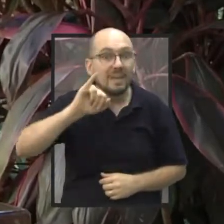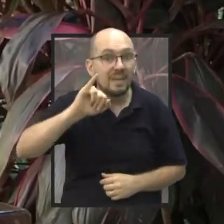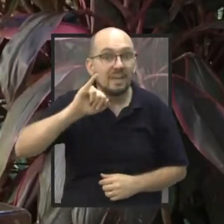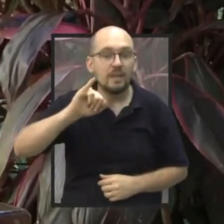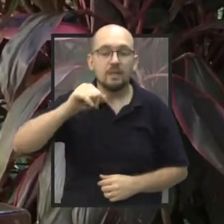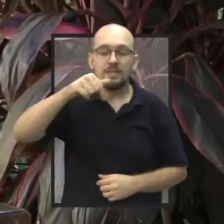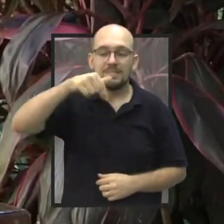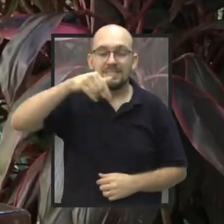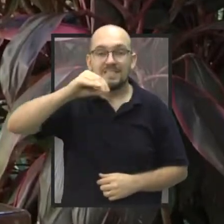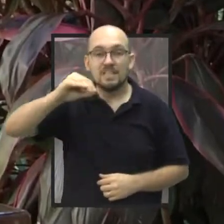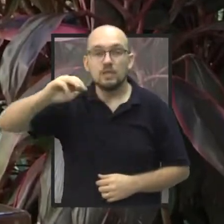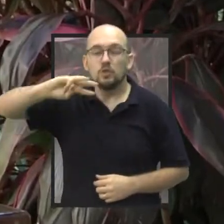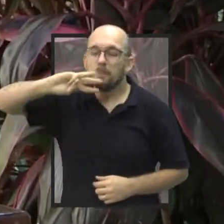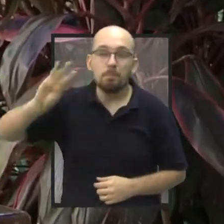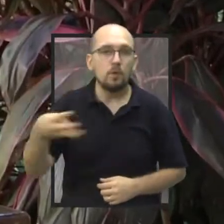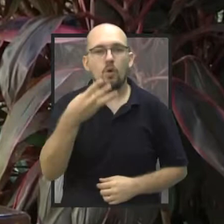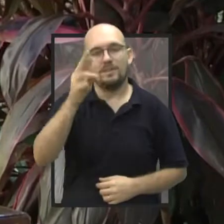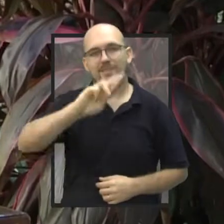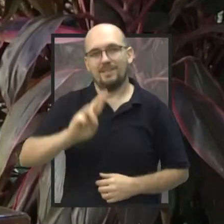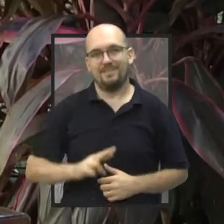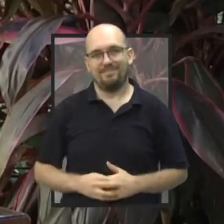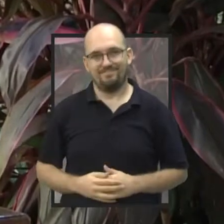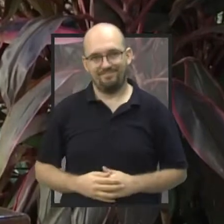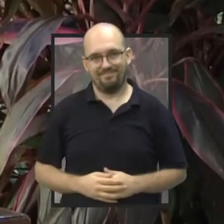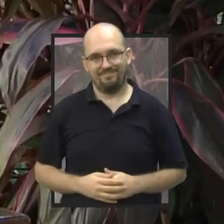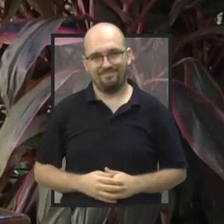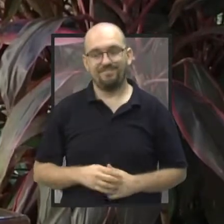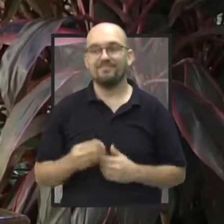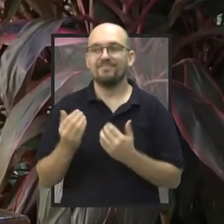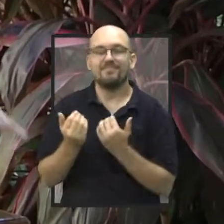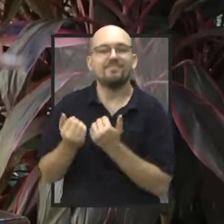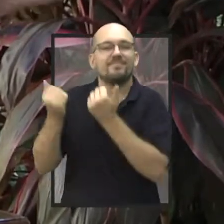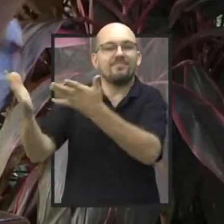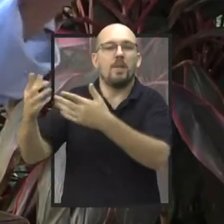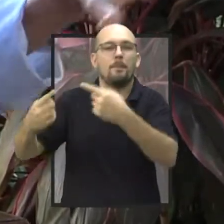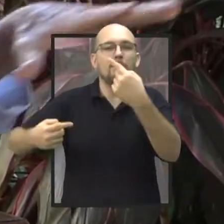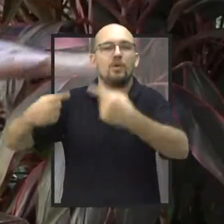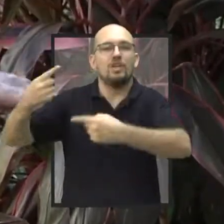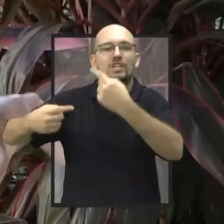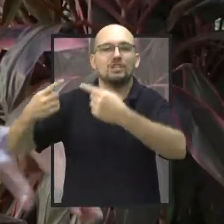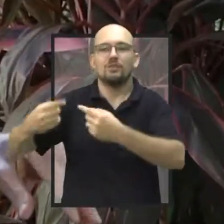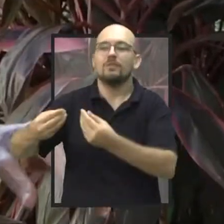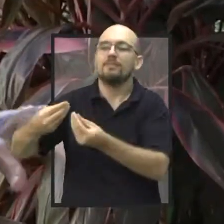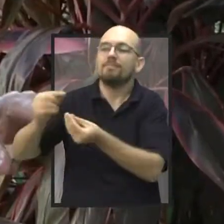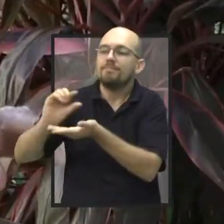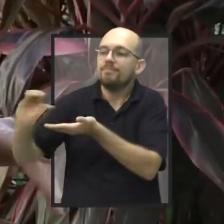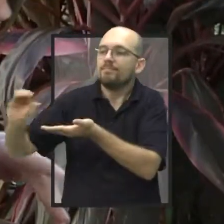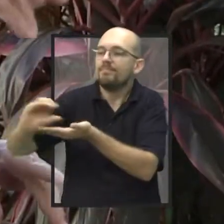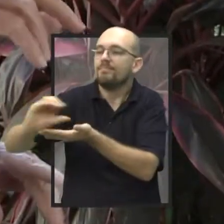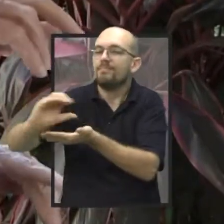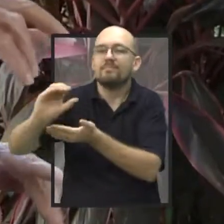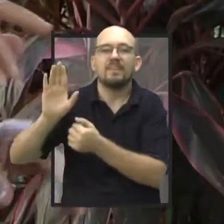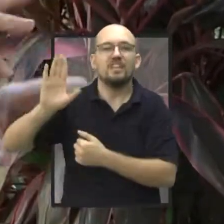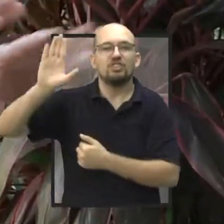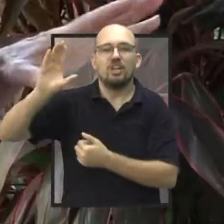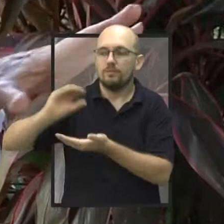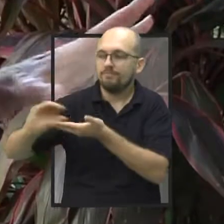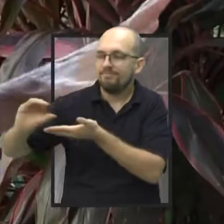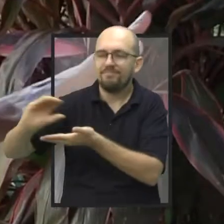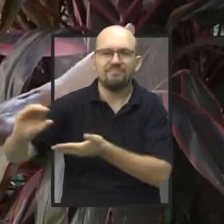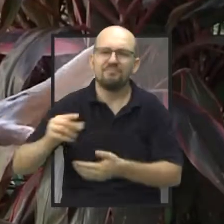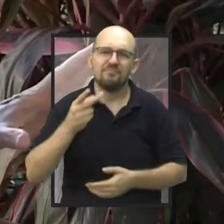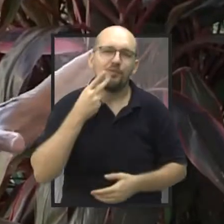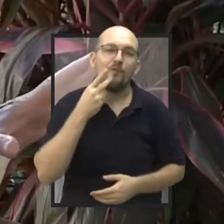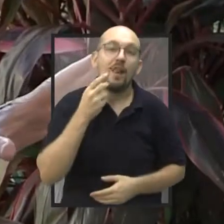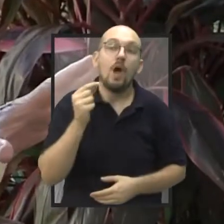700 milhões de reais para os políticos, para ser distribuído para os candidatos, e a distribuição não vou